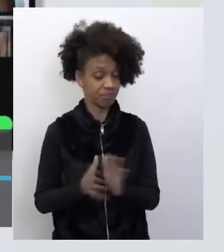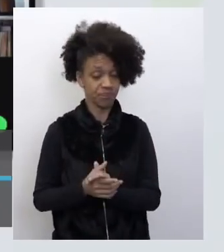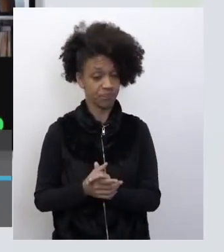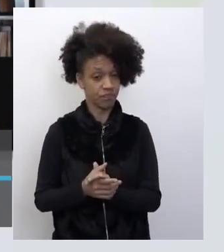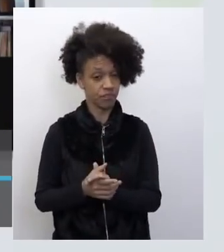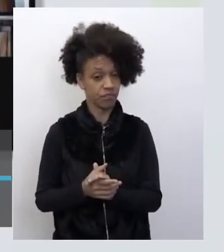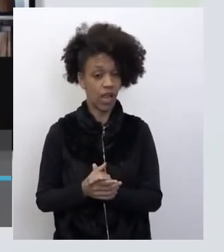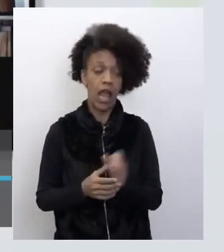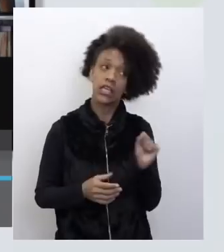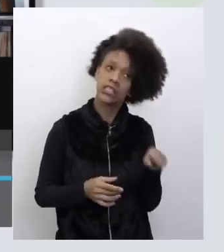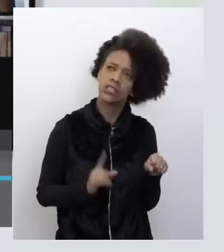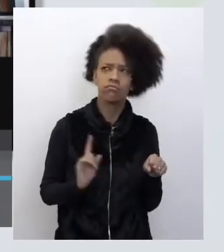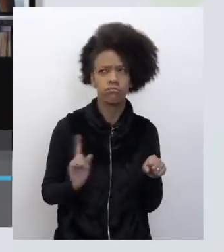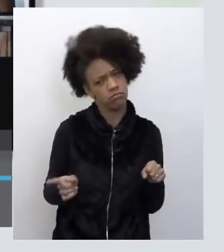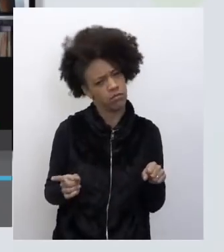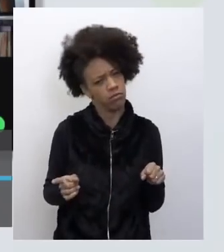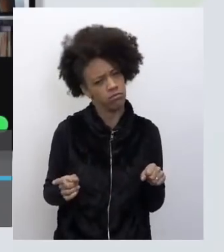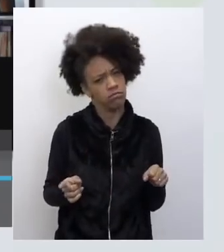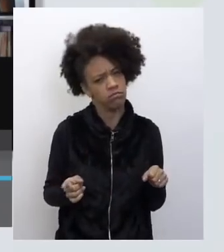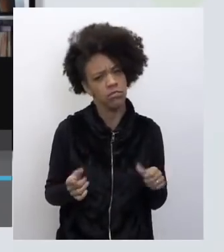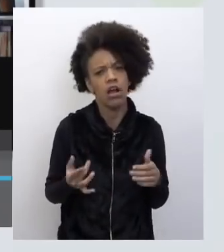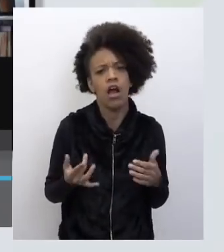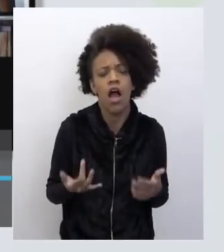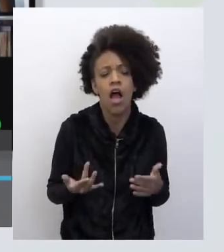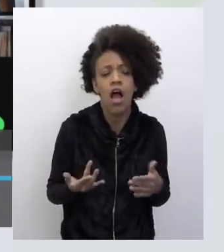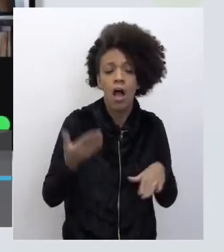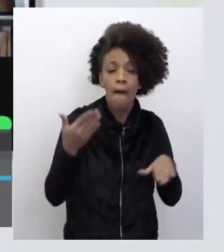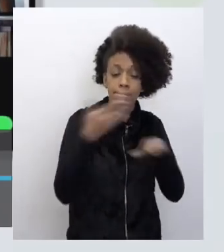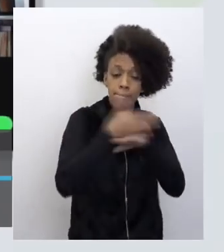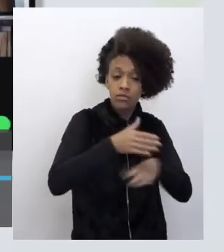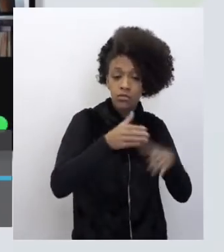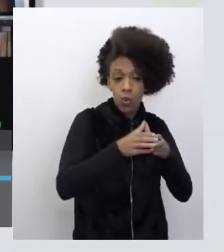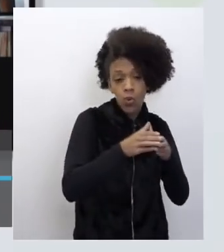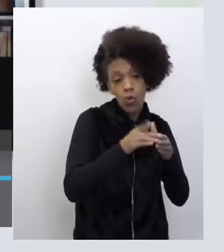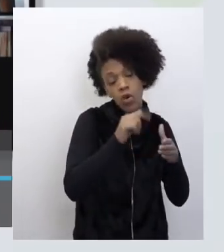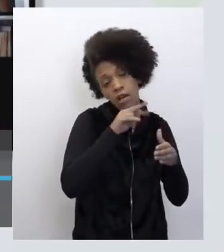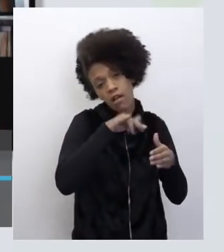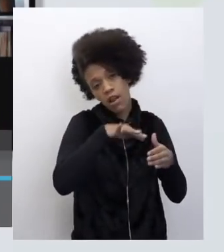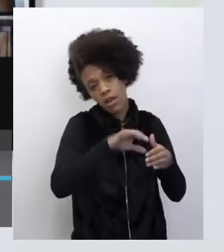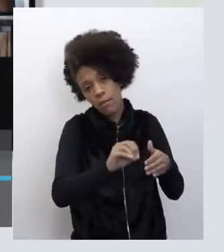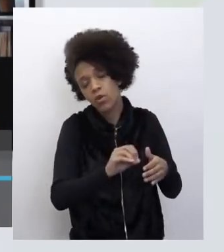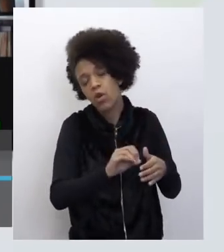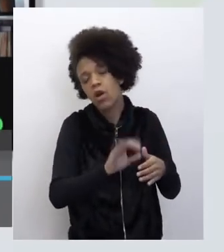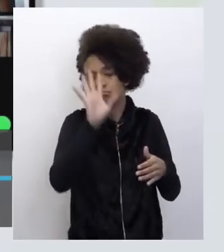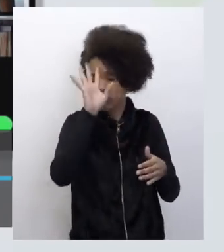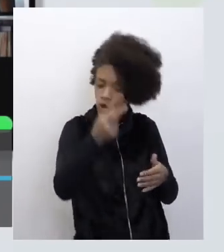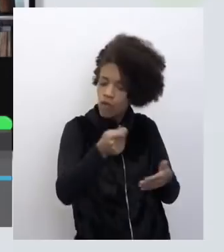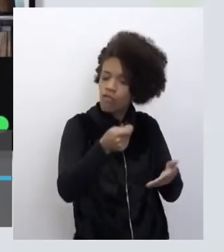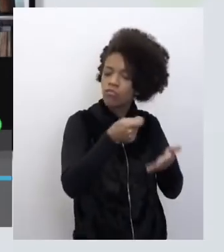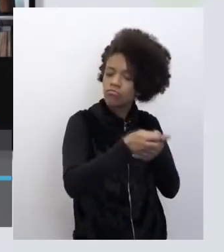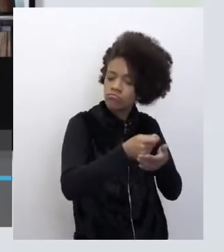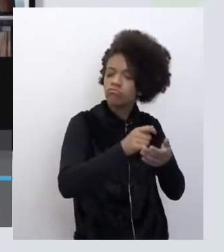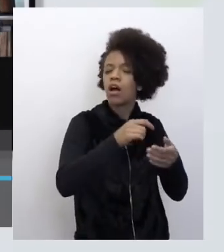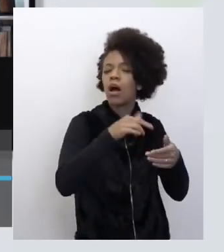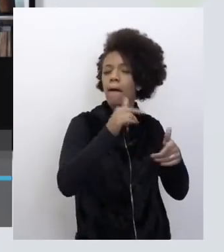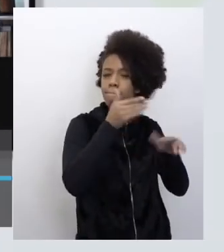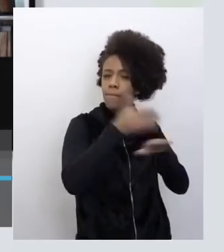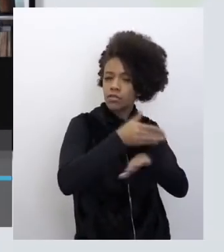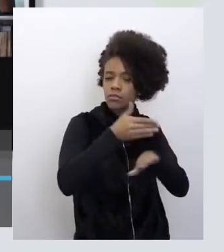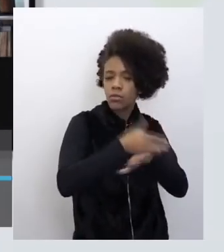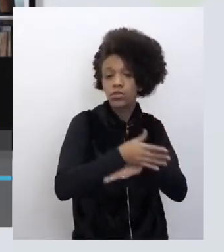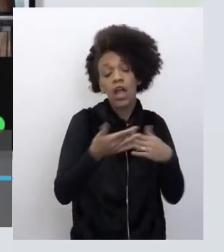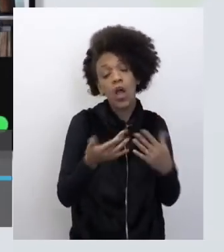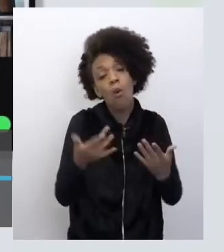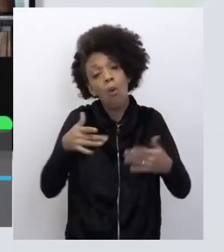Sim e não. Quando você está dentro do grêmio estudantil, você está tomando as decisões, né, participando. E quando